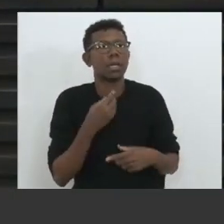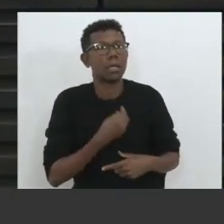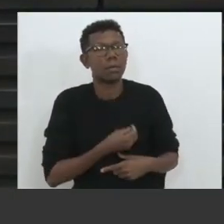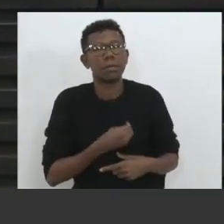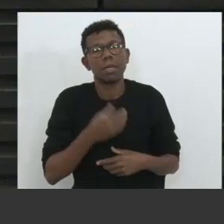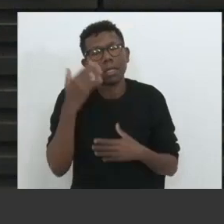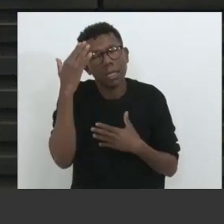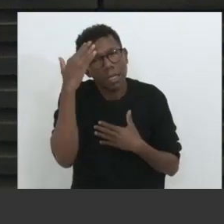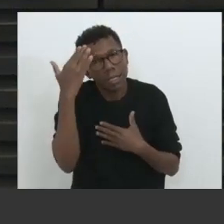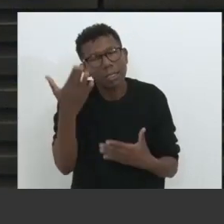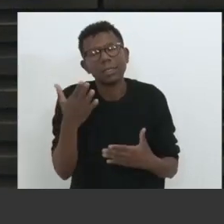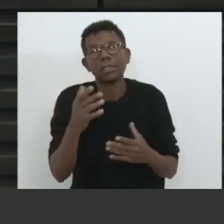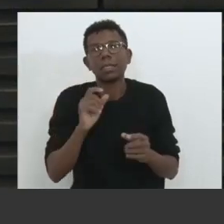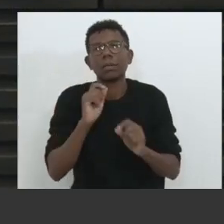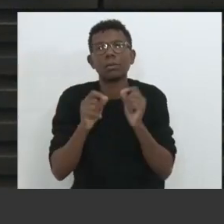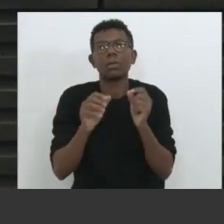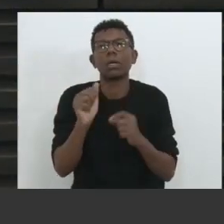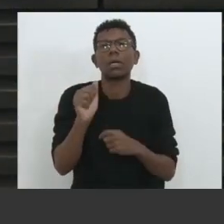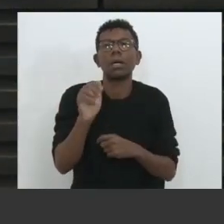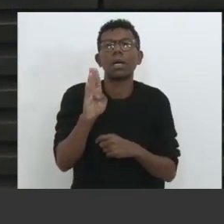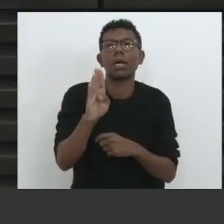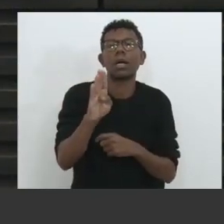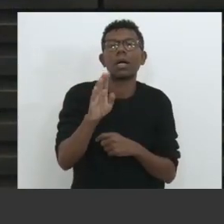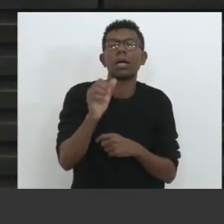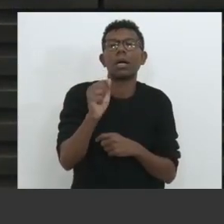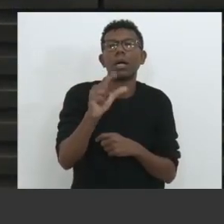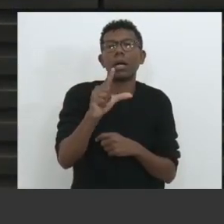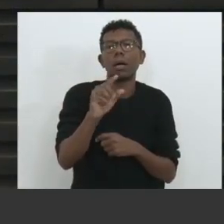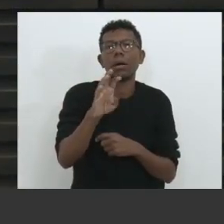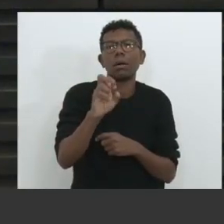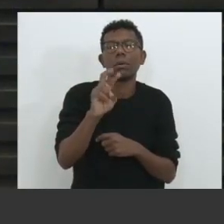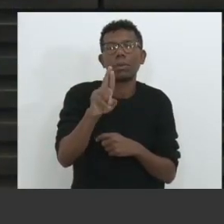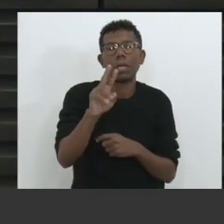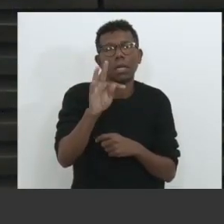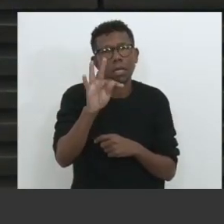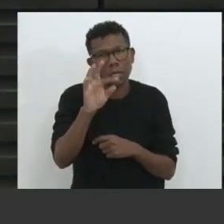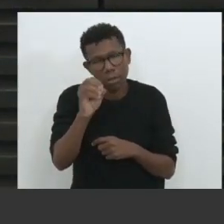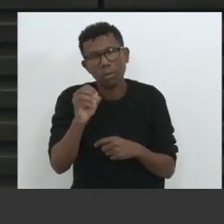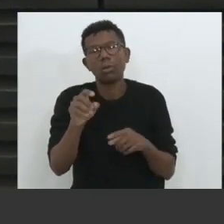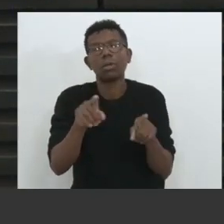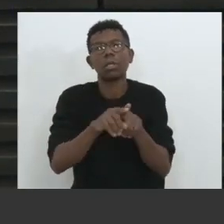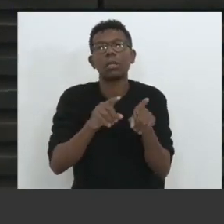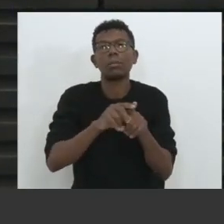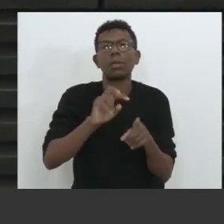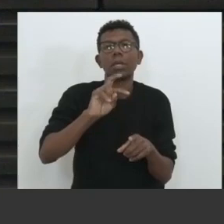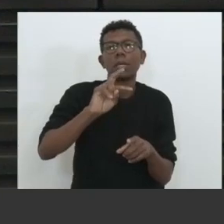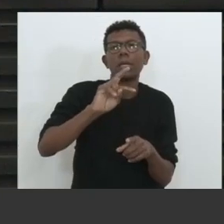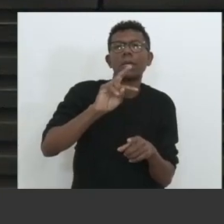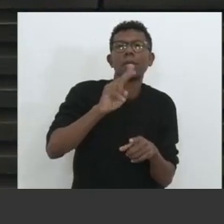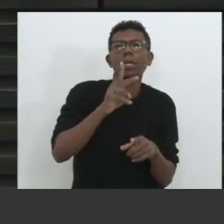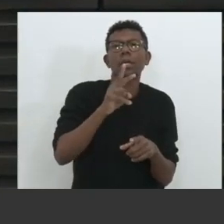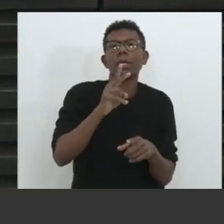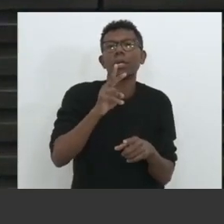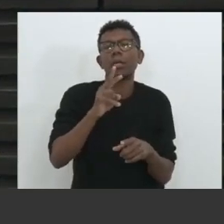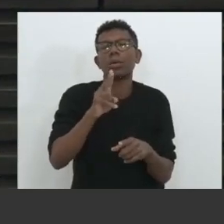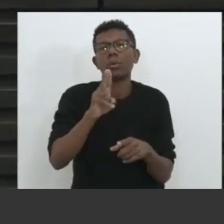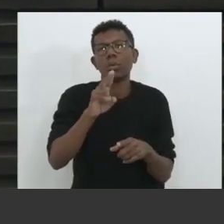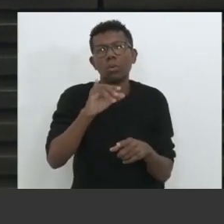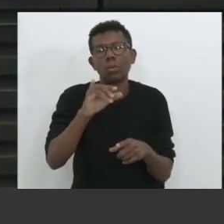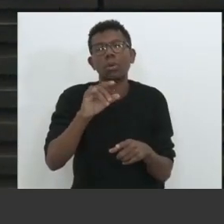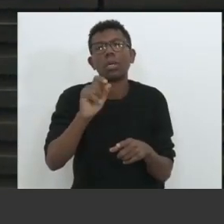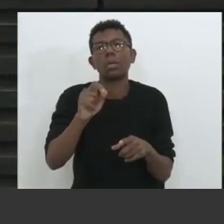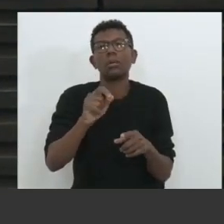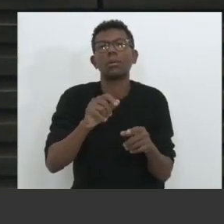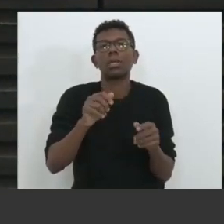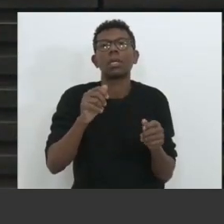do Alberto Rino e o Rui boriss artistas e